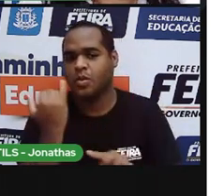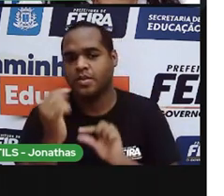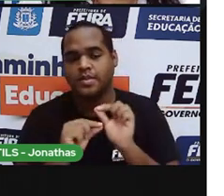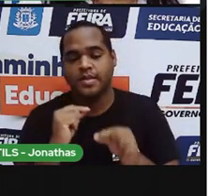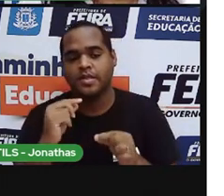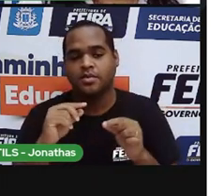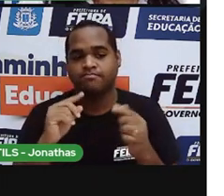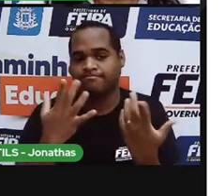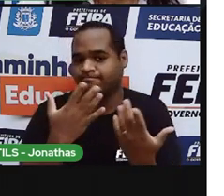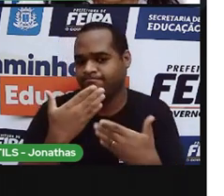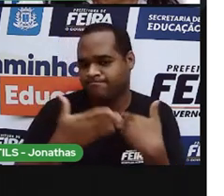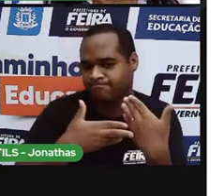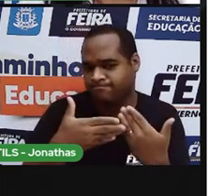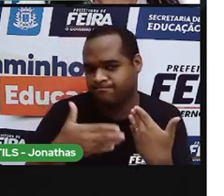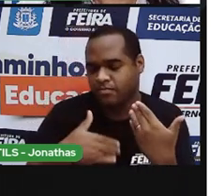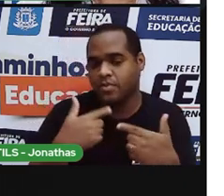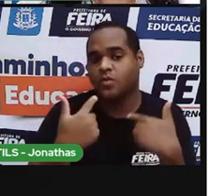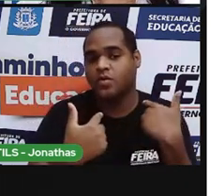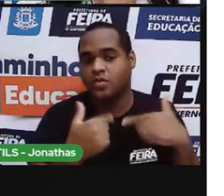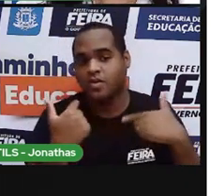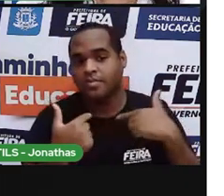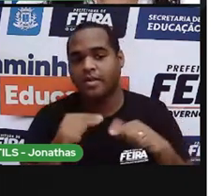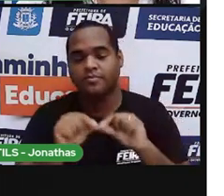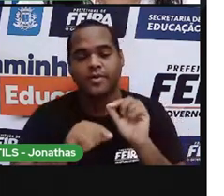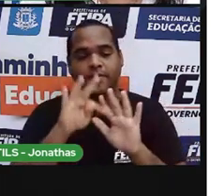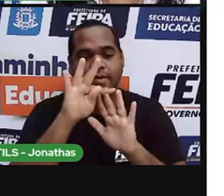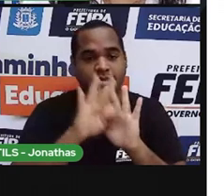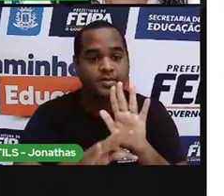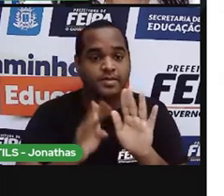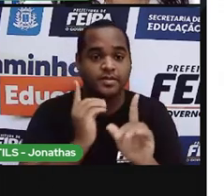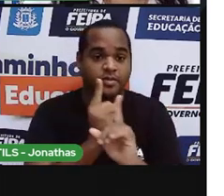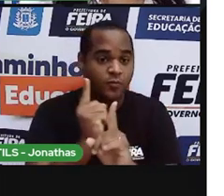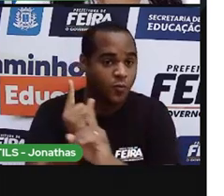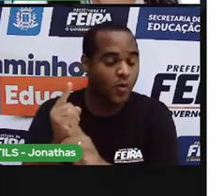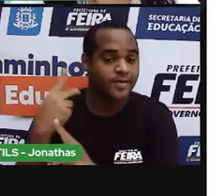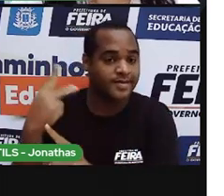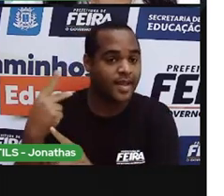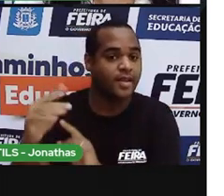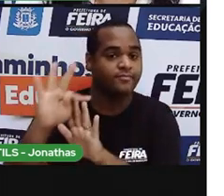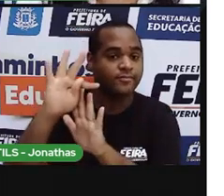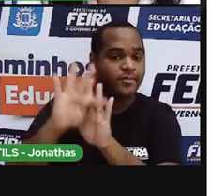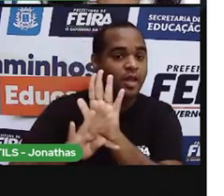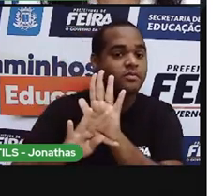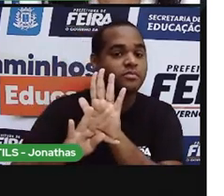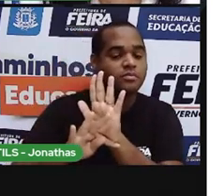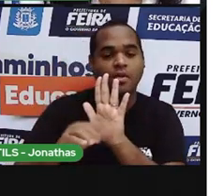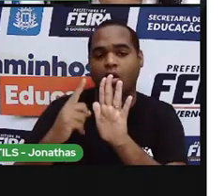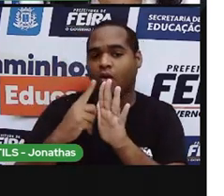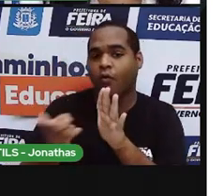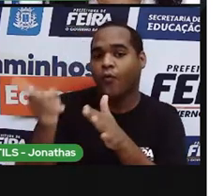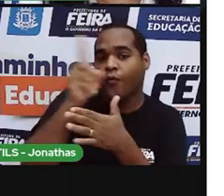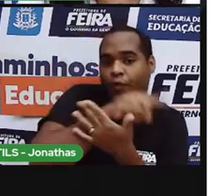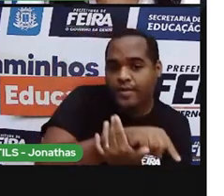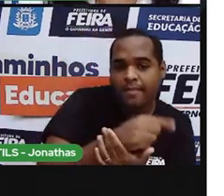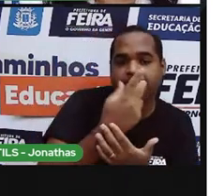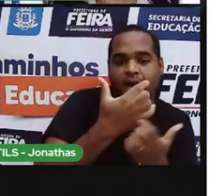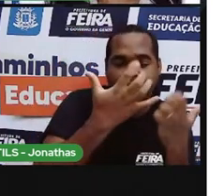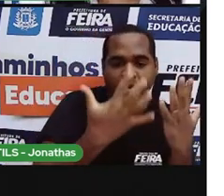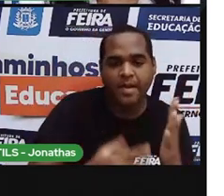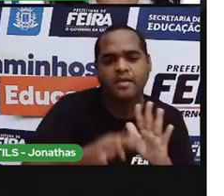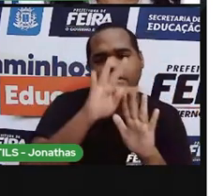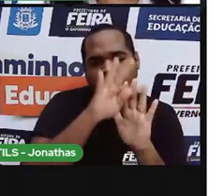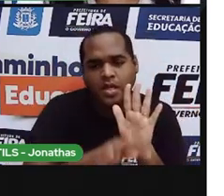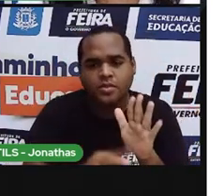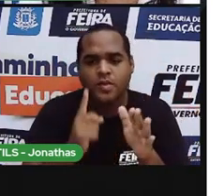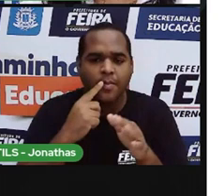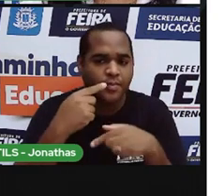gente estiver trabalhando com o texto e falar bem assim, encontrem no texto, você tem que voltar no texto e